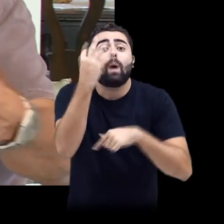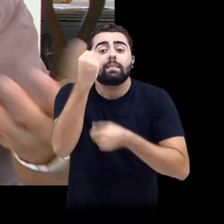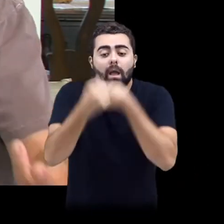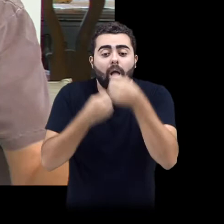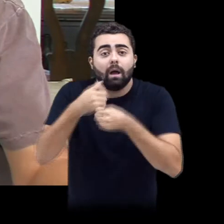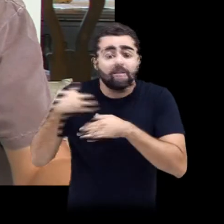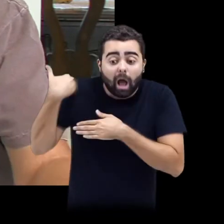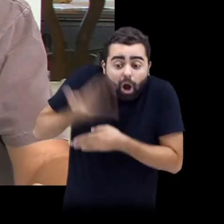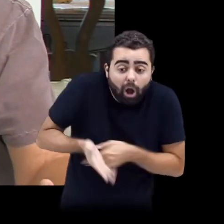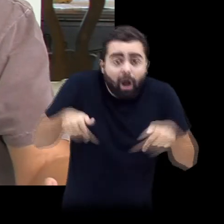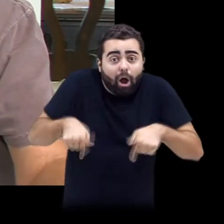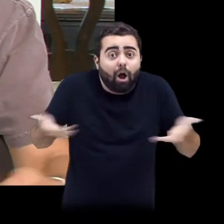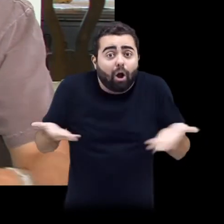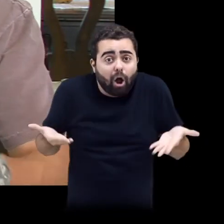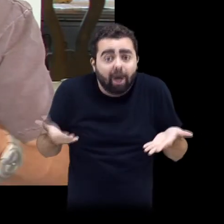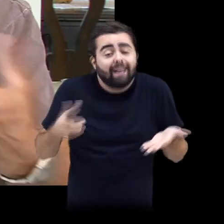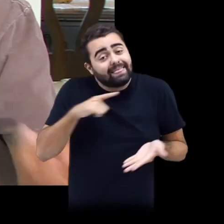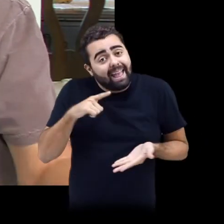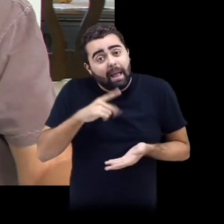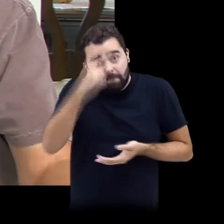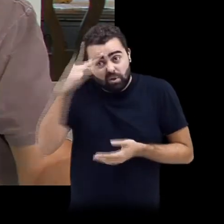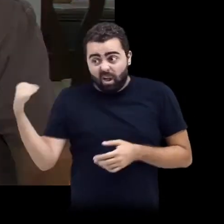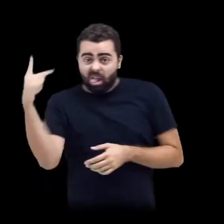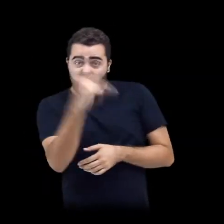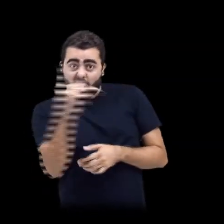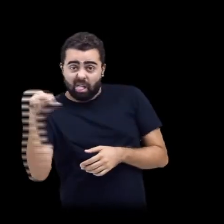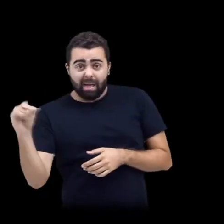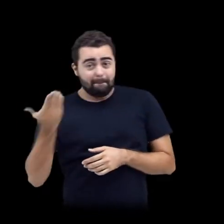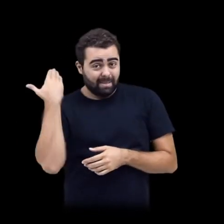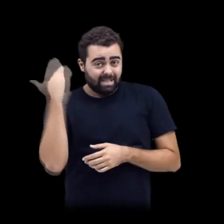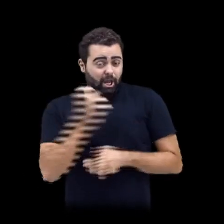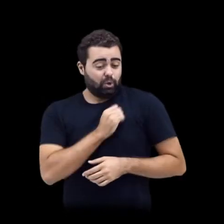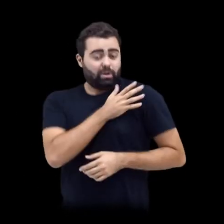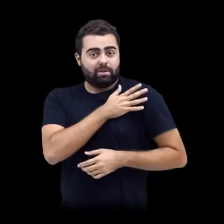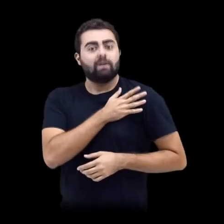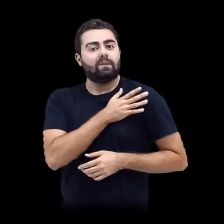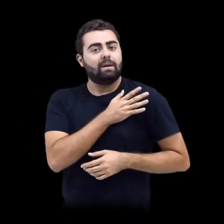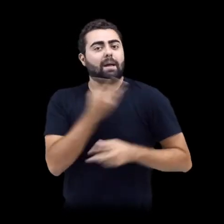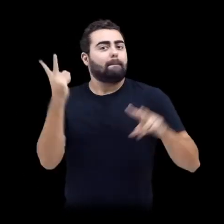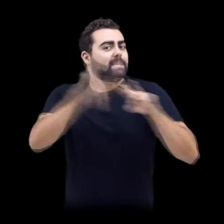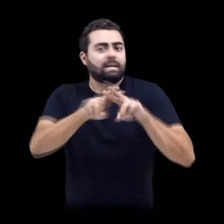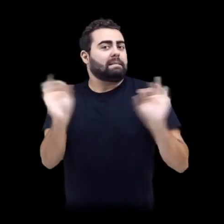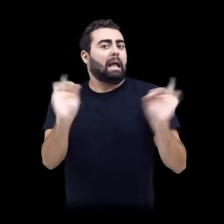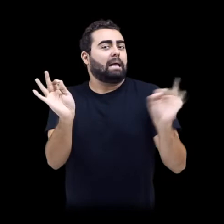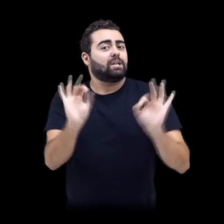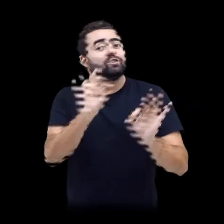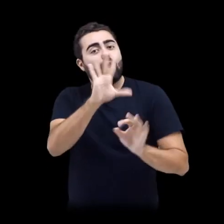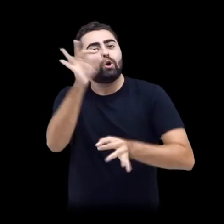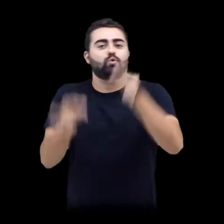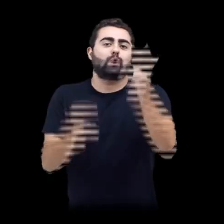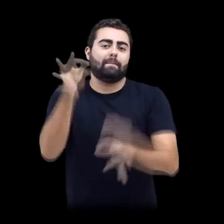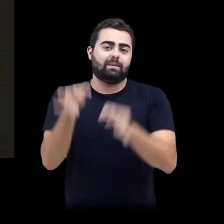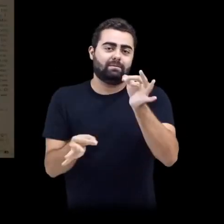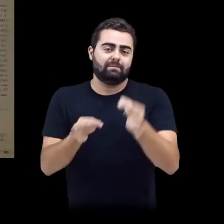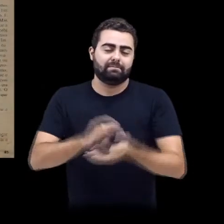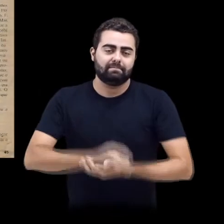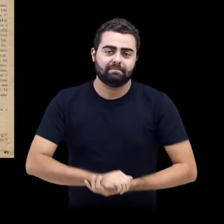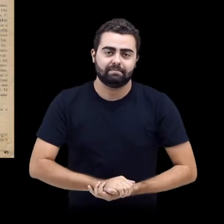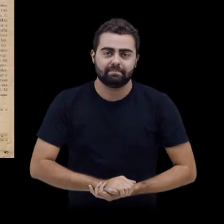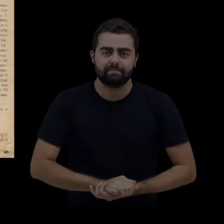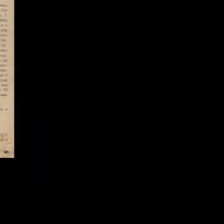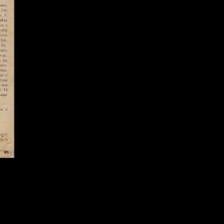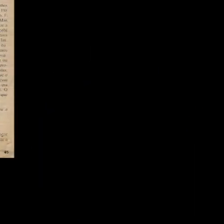torturadores não foram para a prisão aqui, não foram para julgamento, né? Capa da revista Veja. Título em vermelho, Eu torturei.